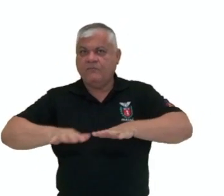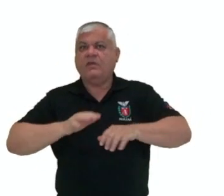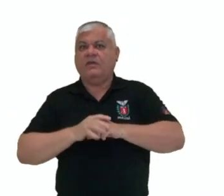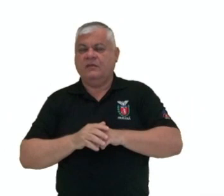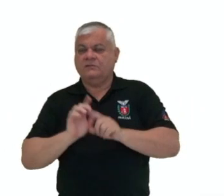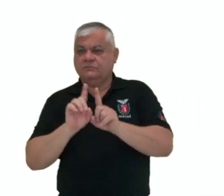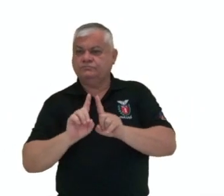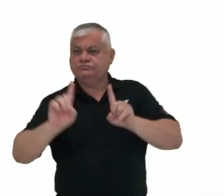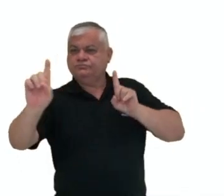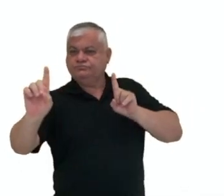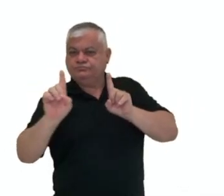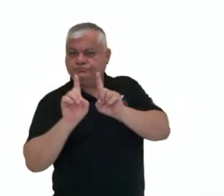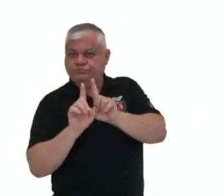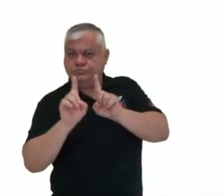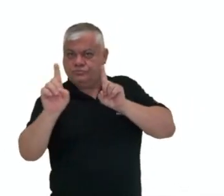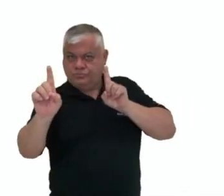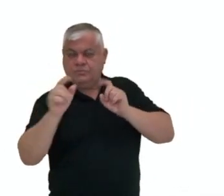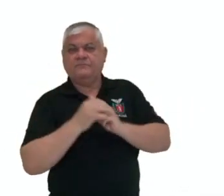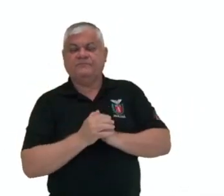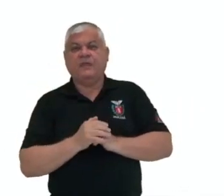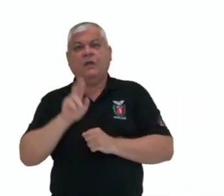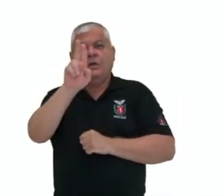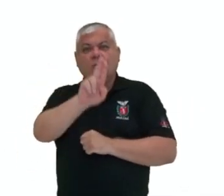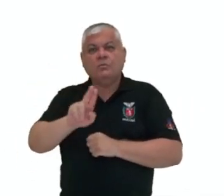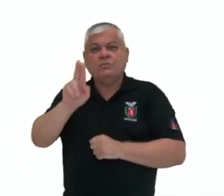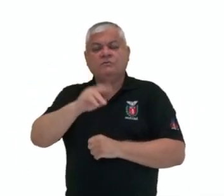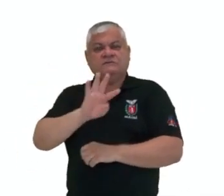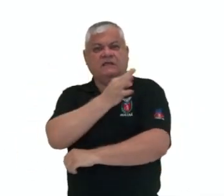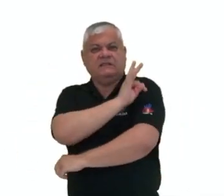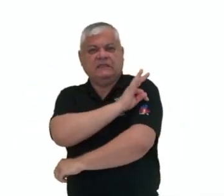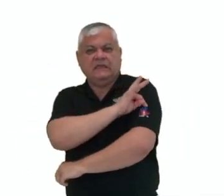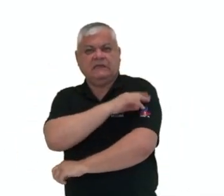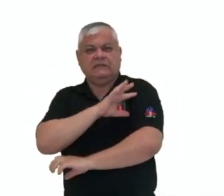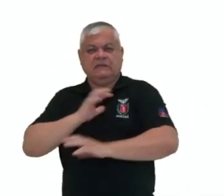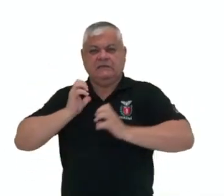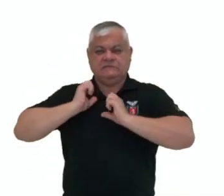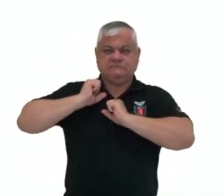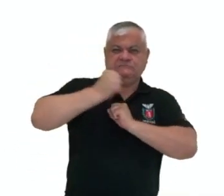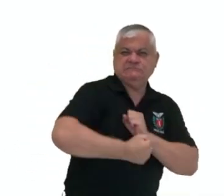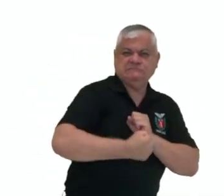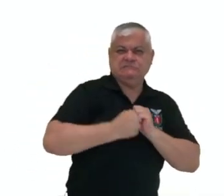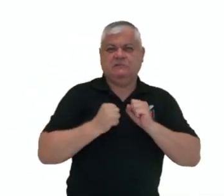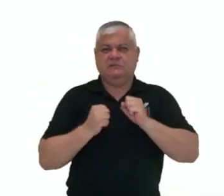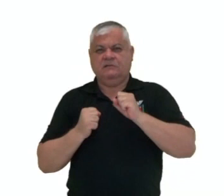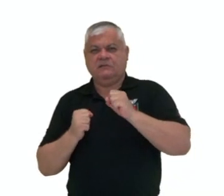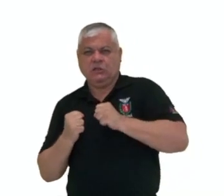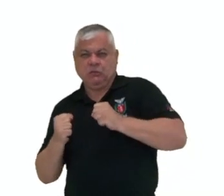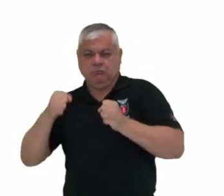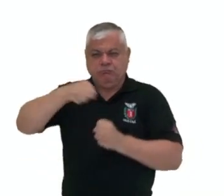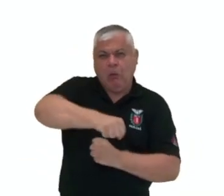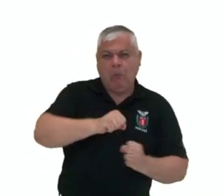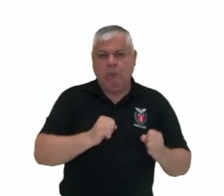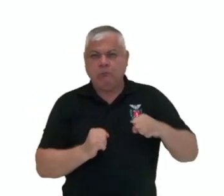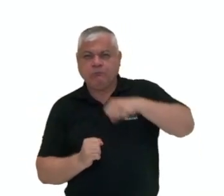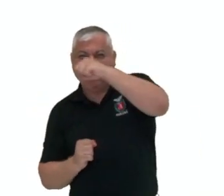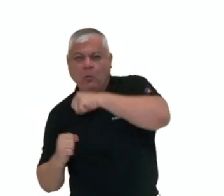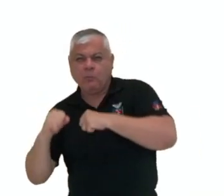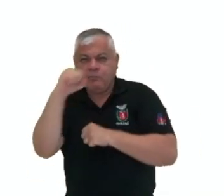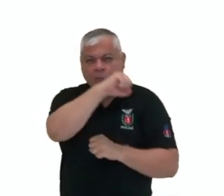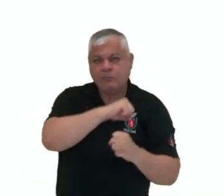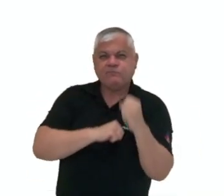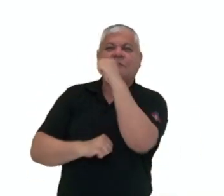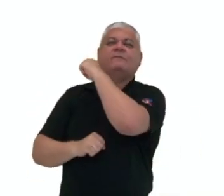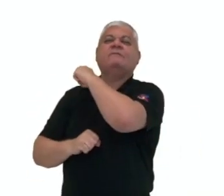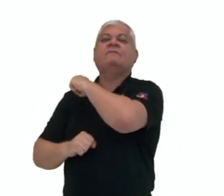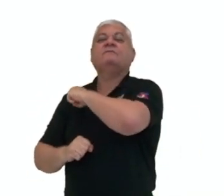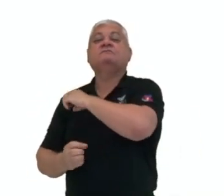a longa distância com o uso de técnicas de agarramento, derrubadas e golpes. As lutas